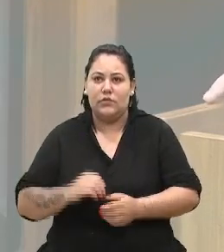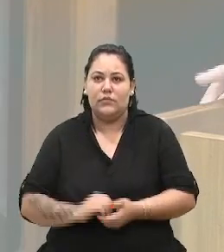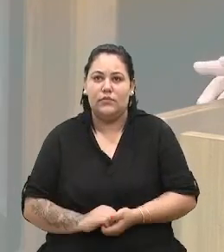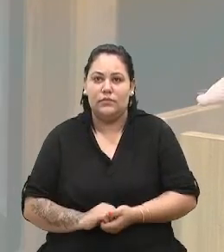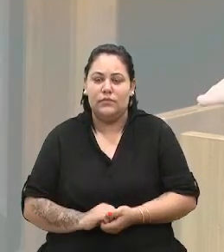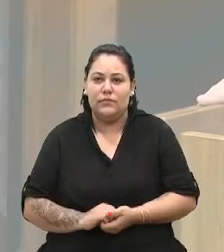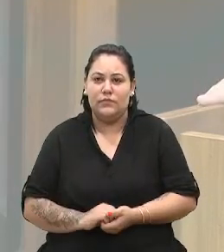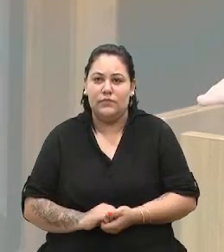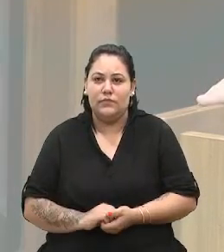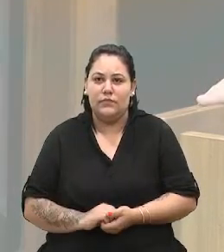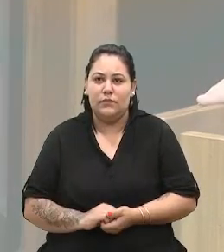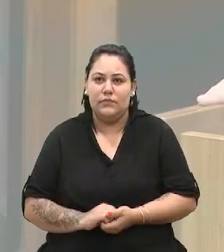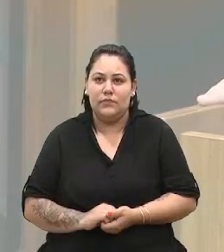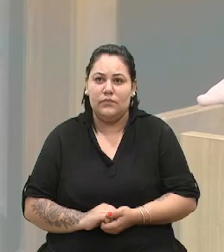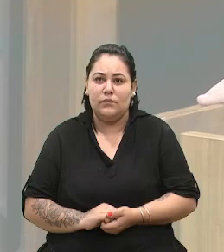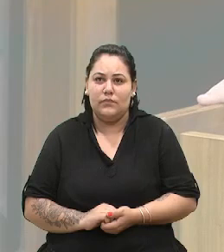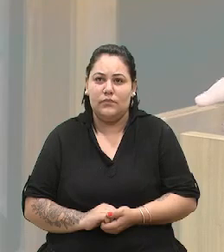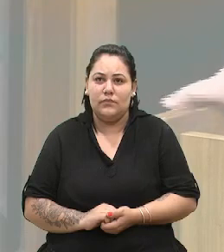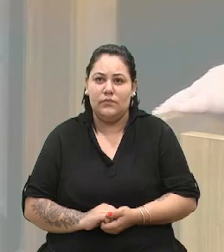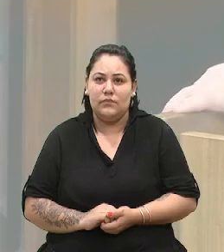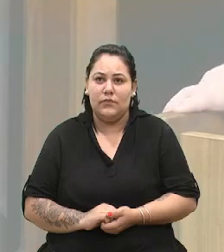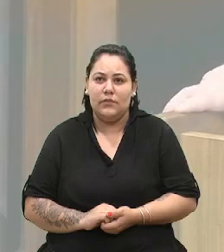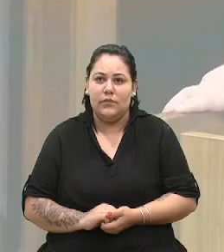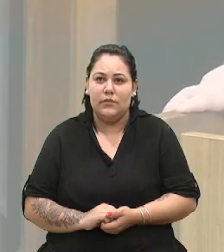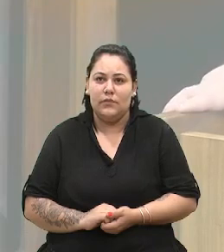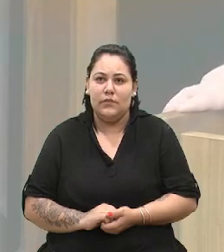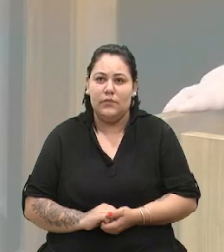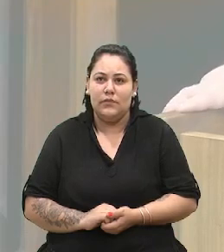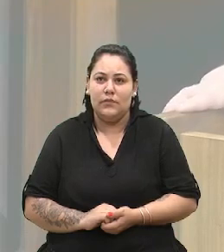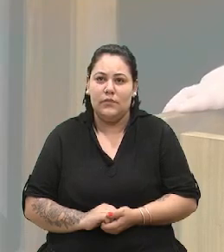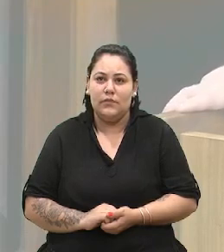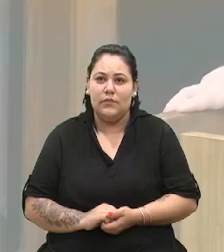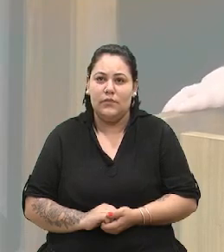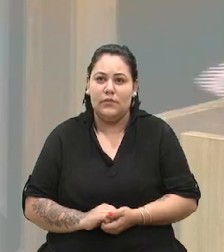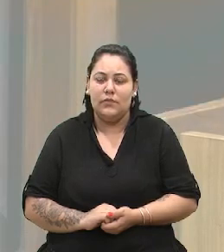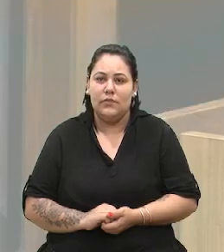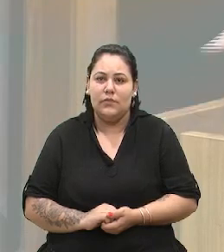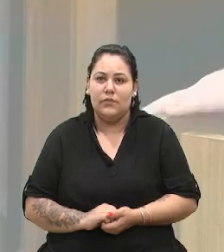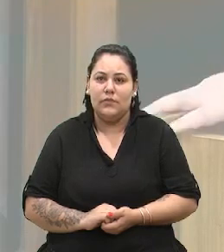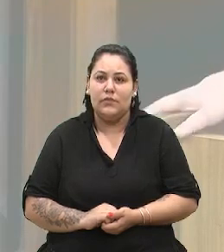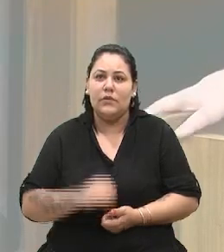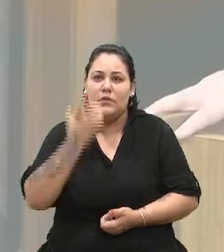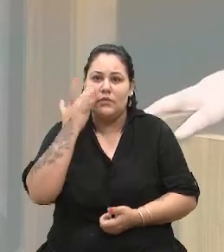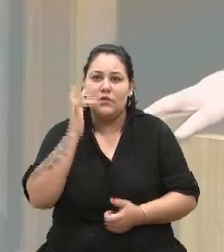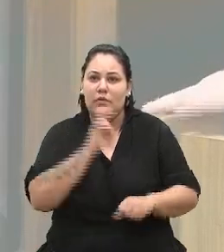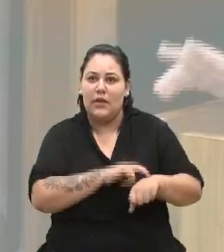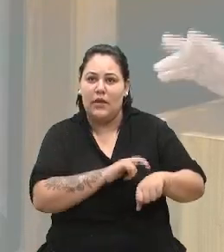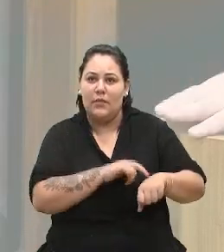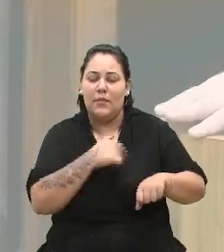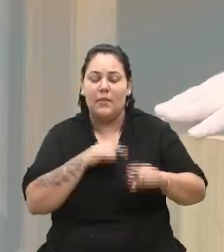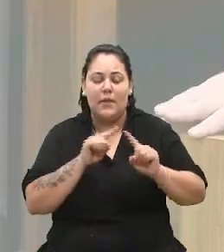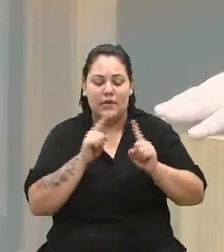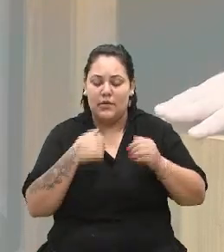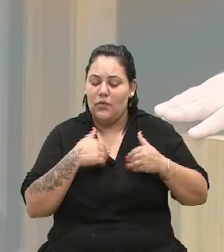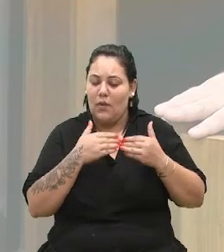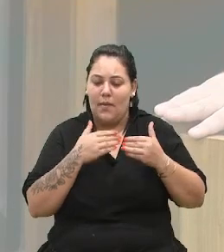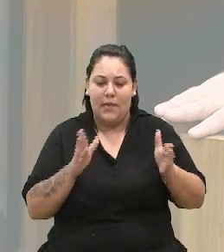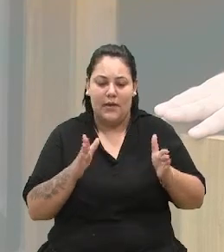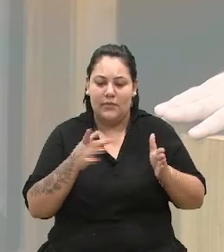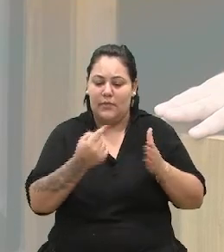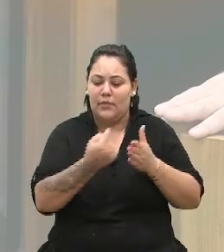Então, essas as nossas considerações. Eu acho que eu fiquei dentro do tempo e coloco à disposição dos senhores para qualquer questionamento.